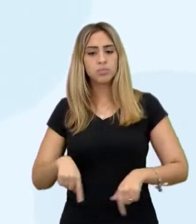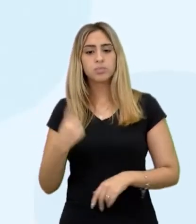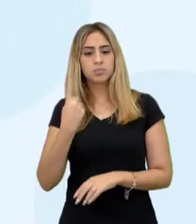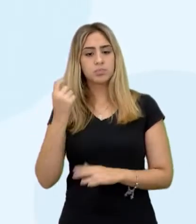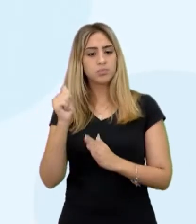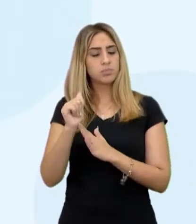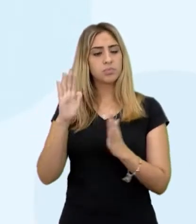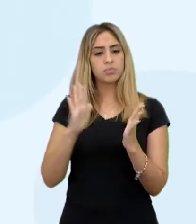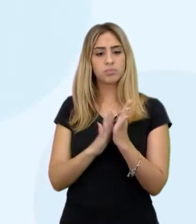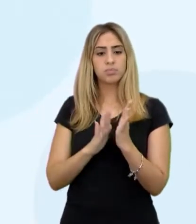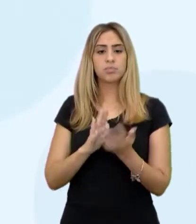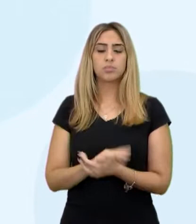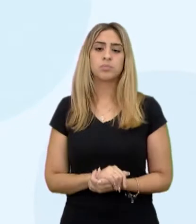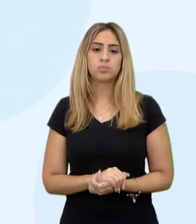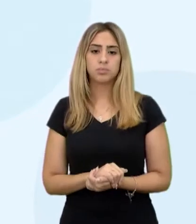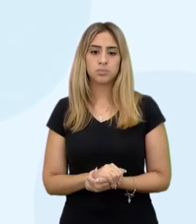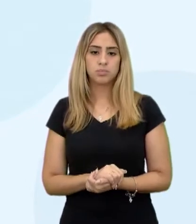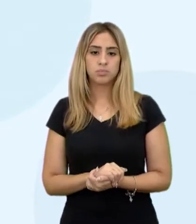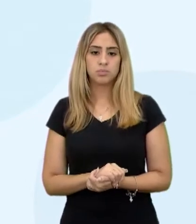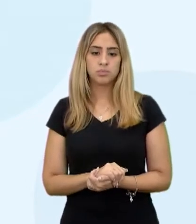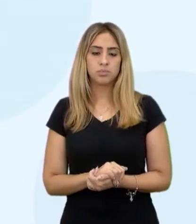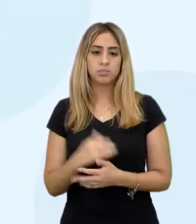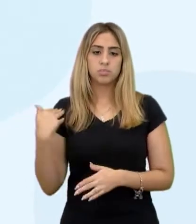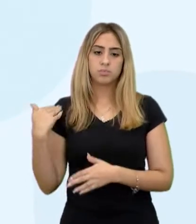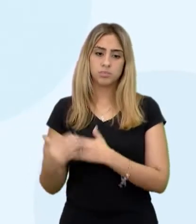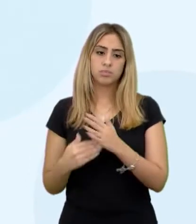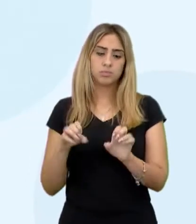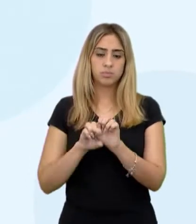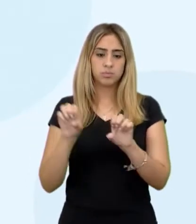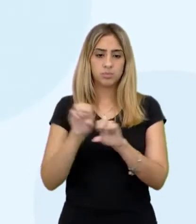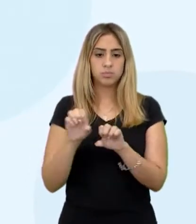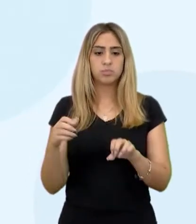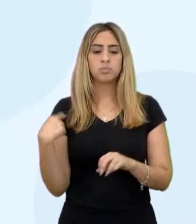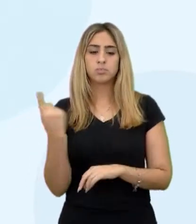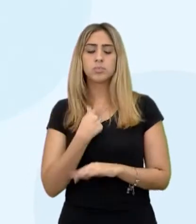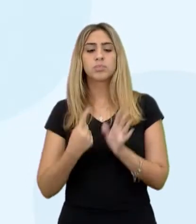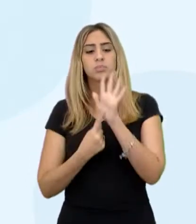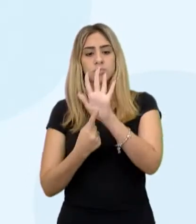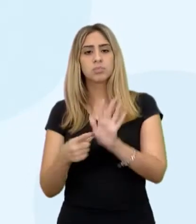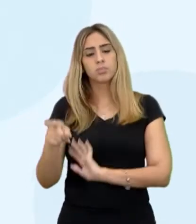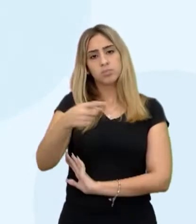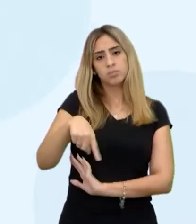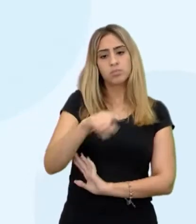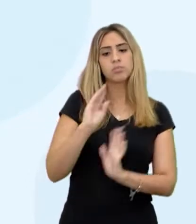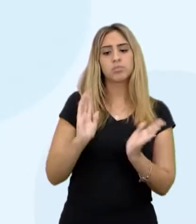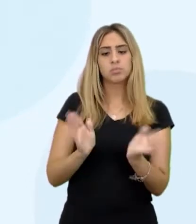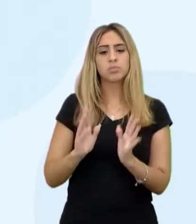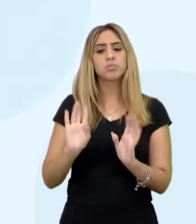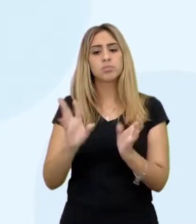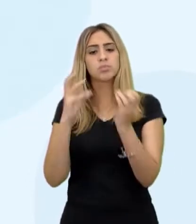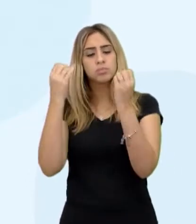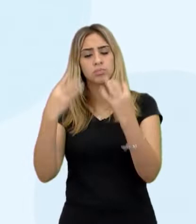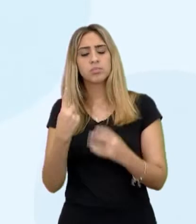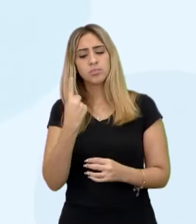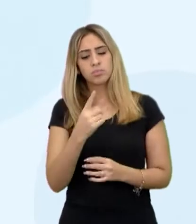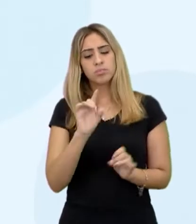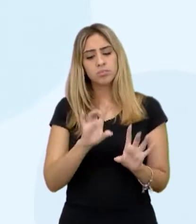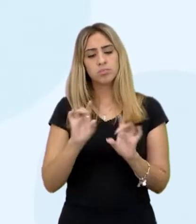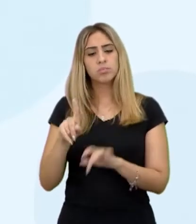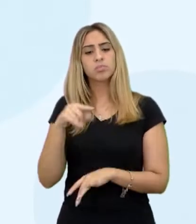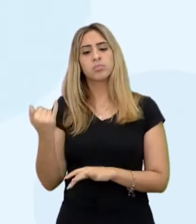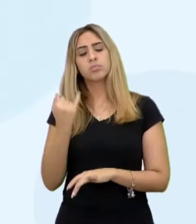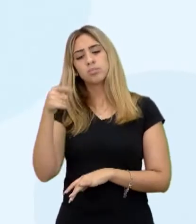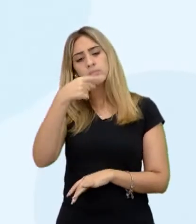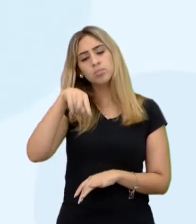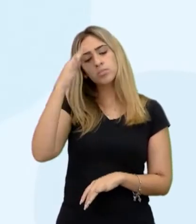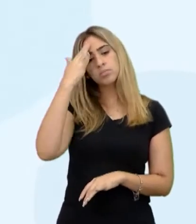primeira atividade. Já esse quadro, né, de eixos estruturantes eu já mostrei para vocês, já expliquei um por um. E é importante